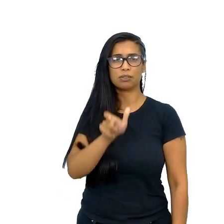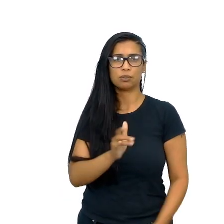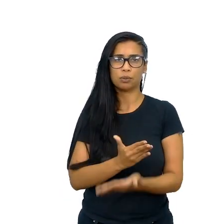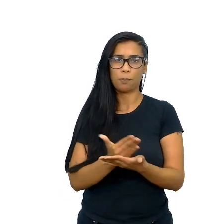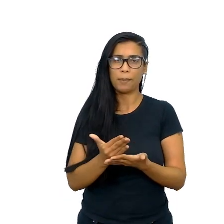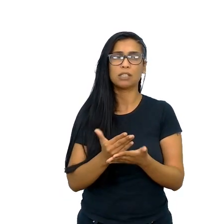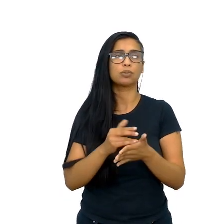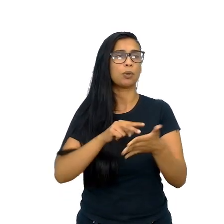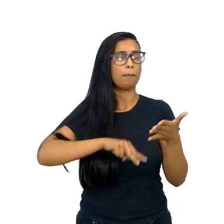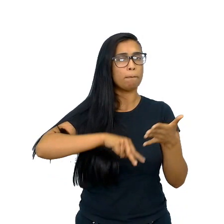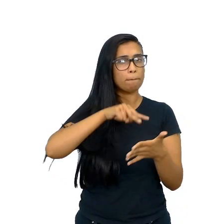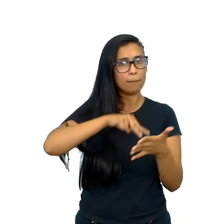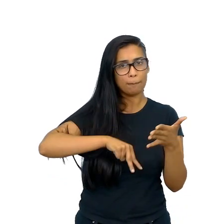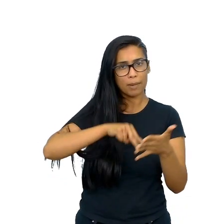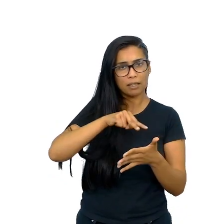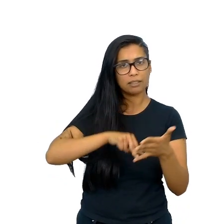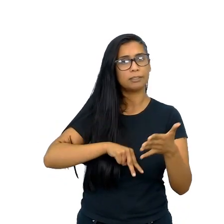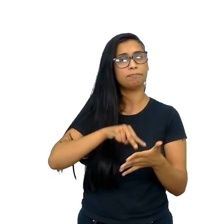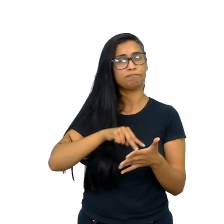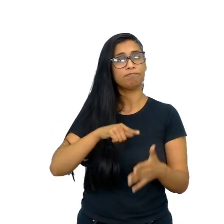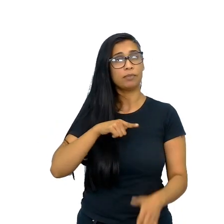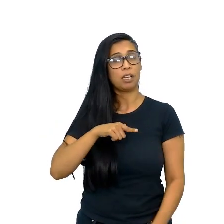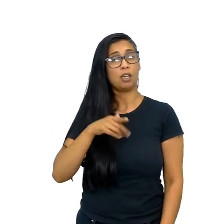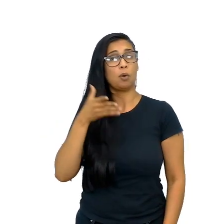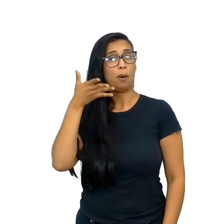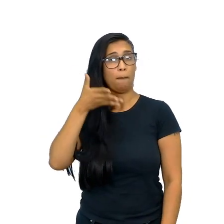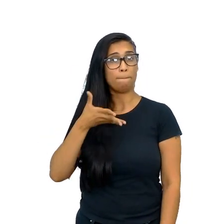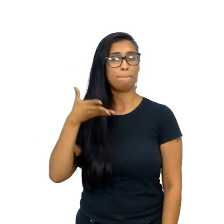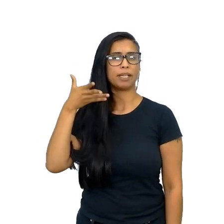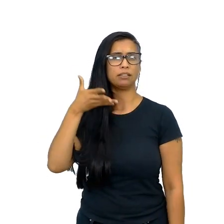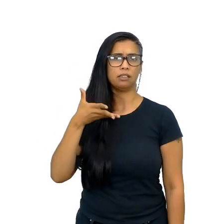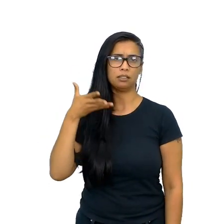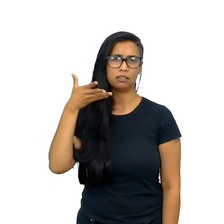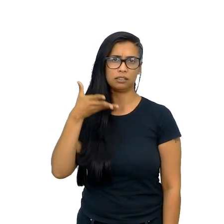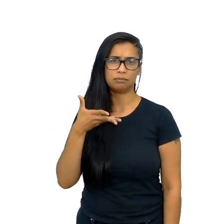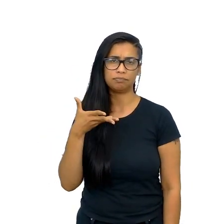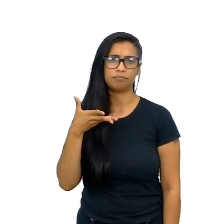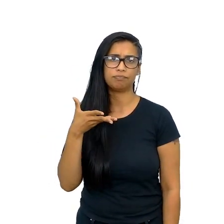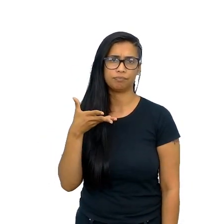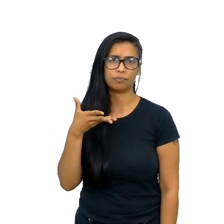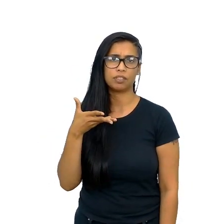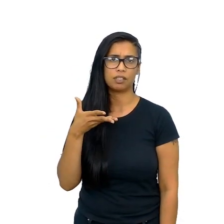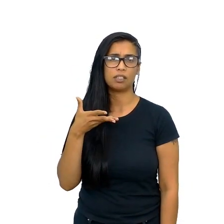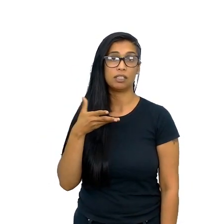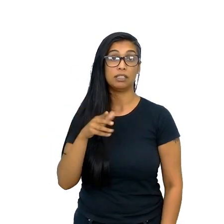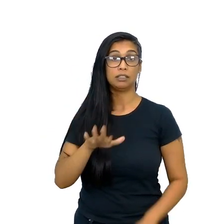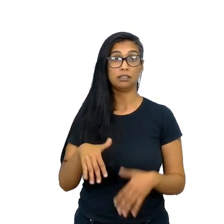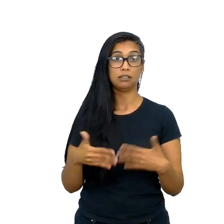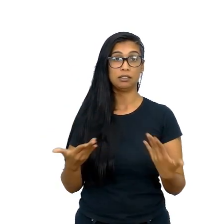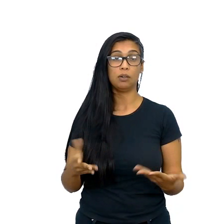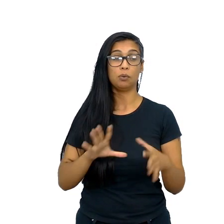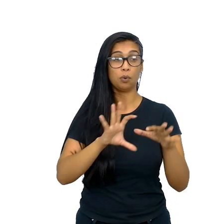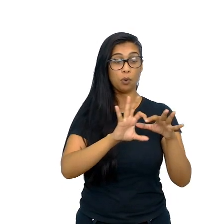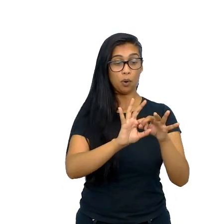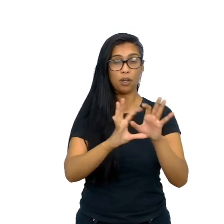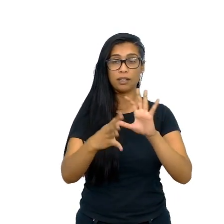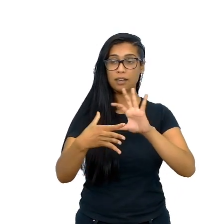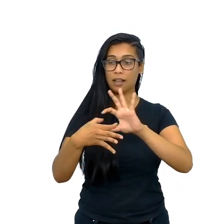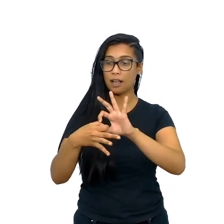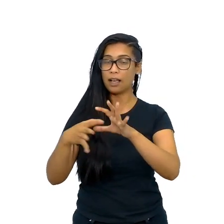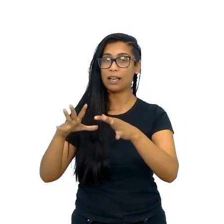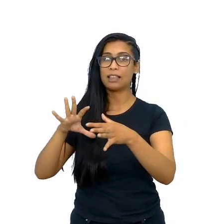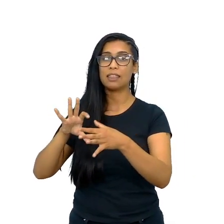se conecta a outros textos, permitindo a construção de possibilidades infinitas de réplica, gerando